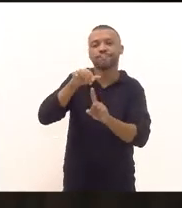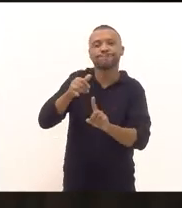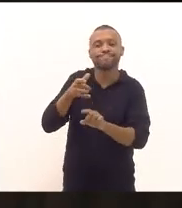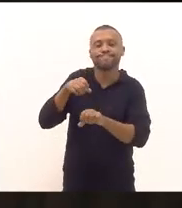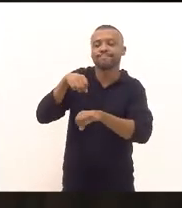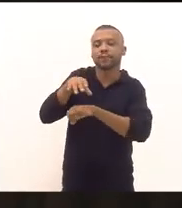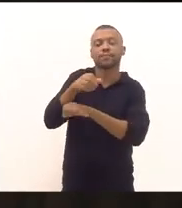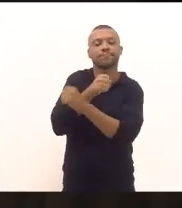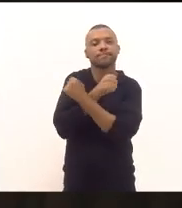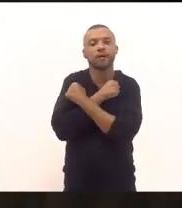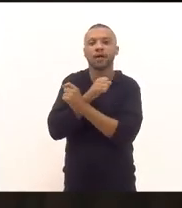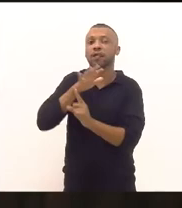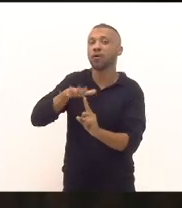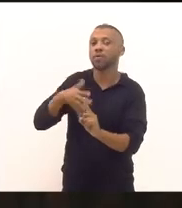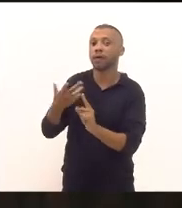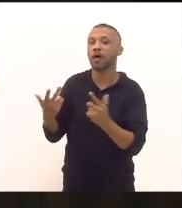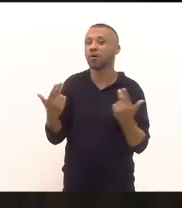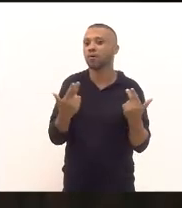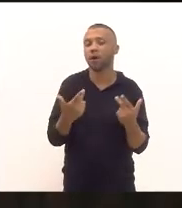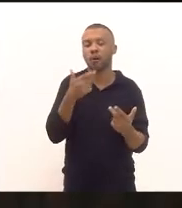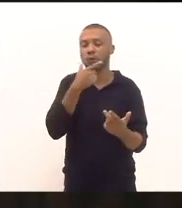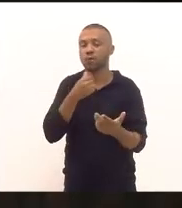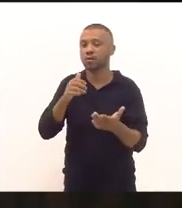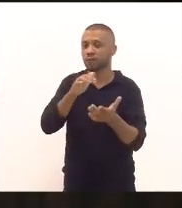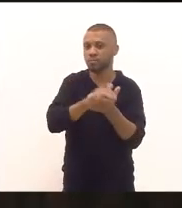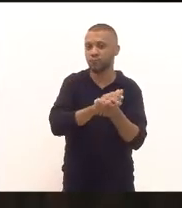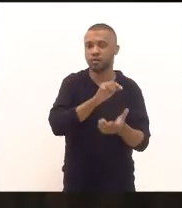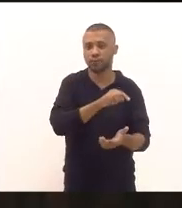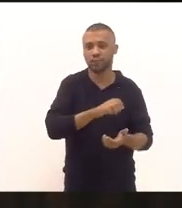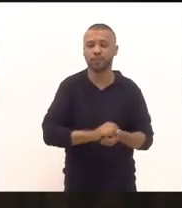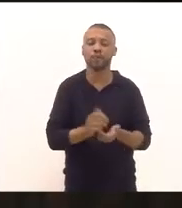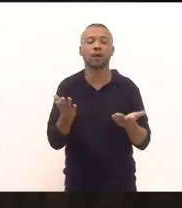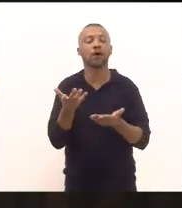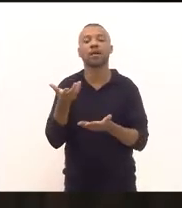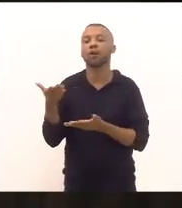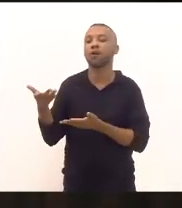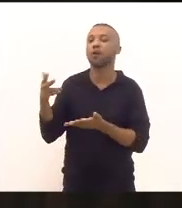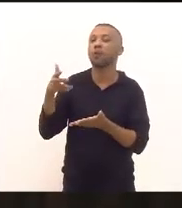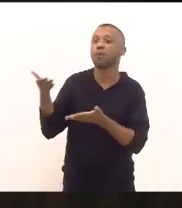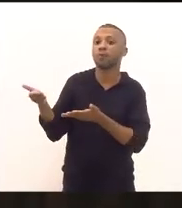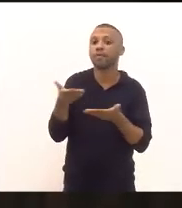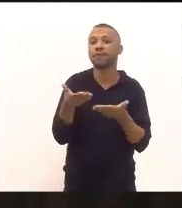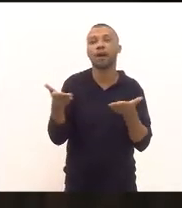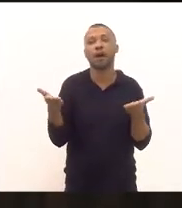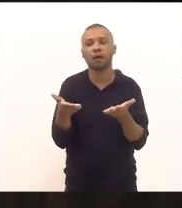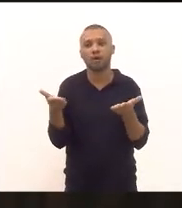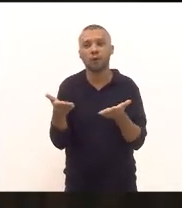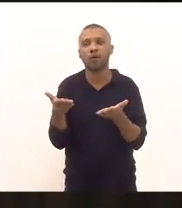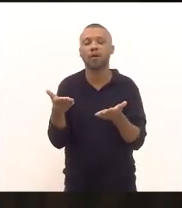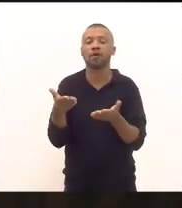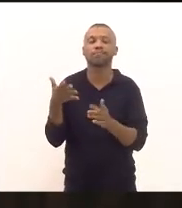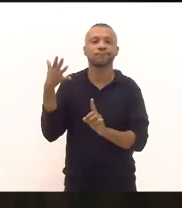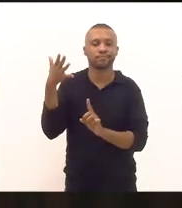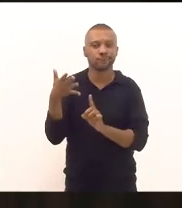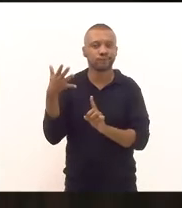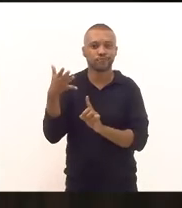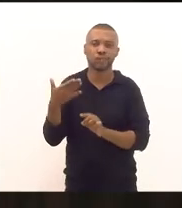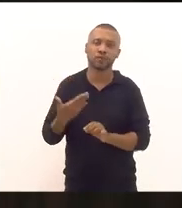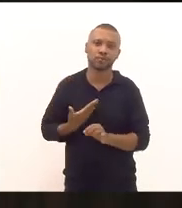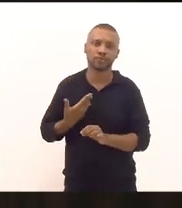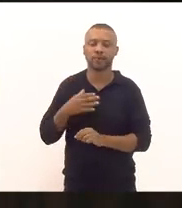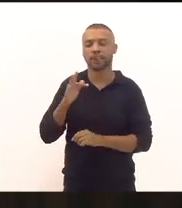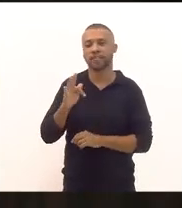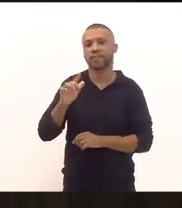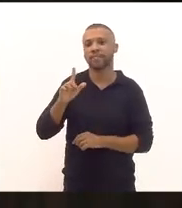homenagem assim como seu companheiro e aí convidar agora para uso da fala nossa